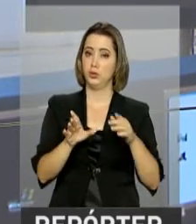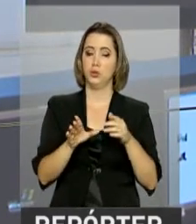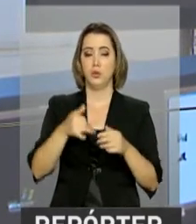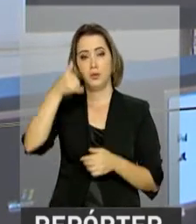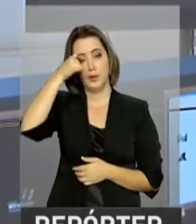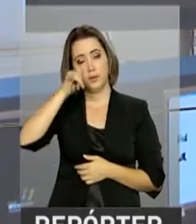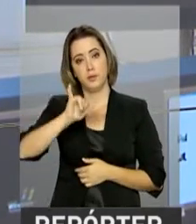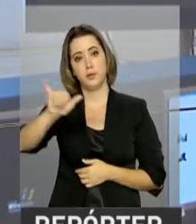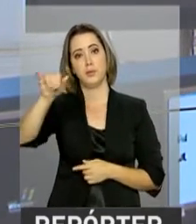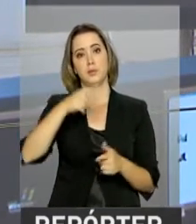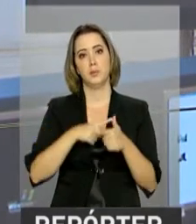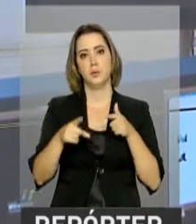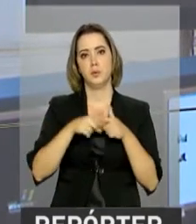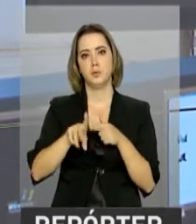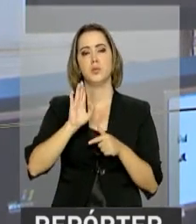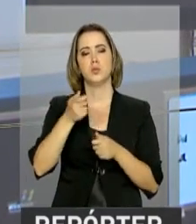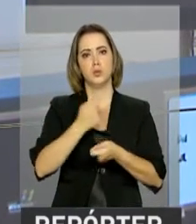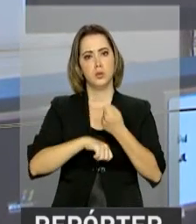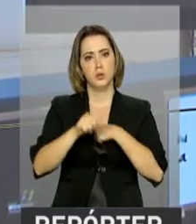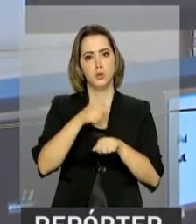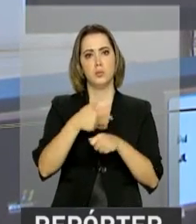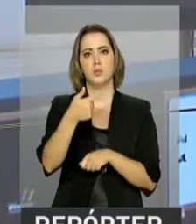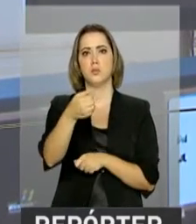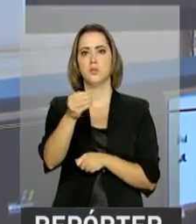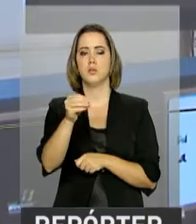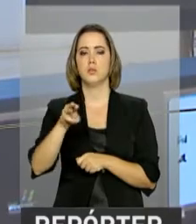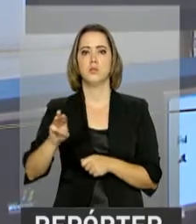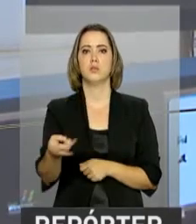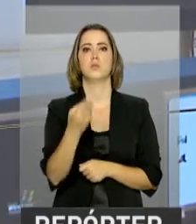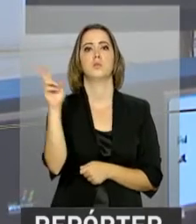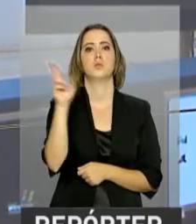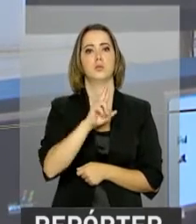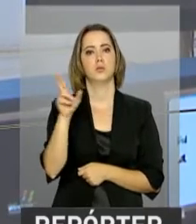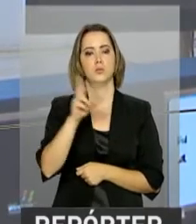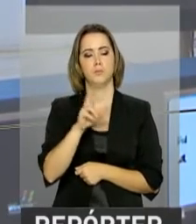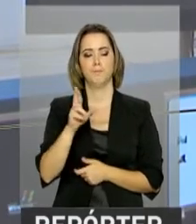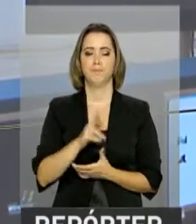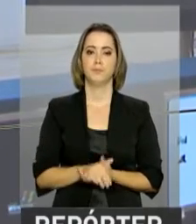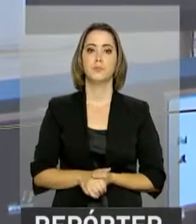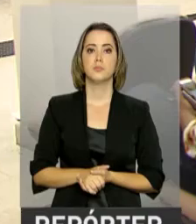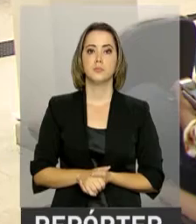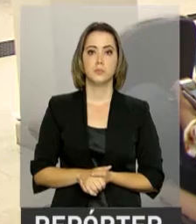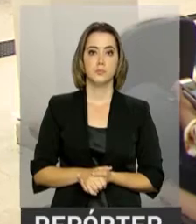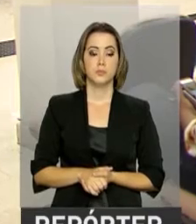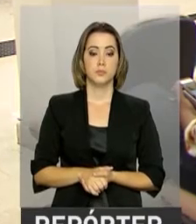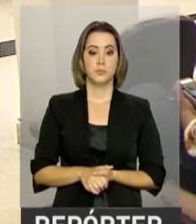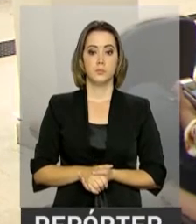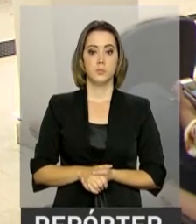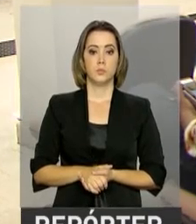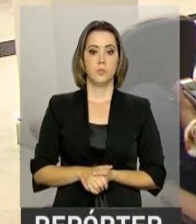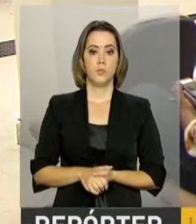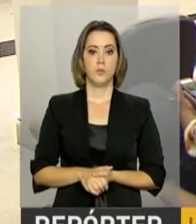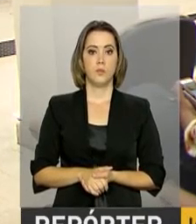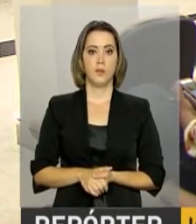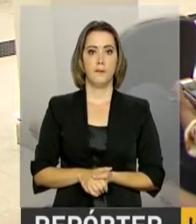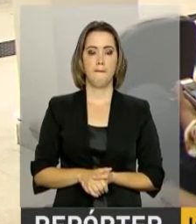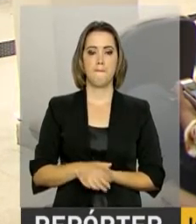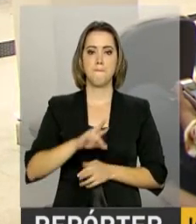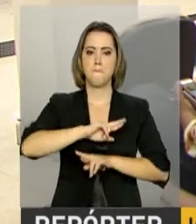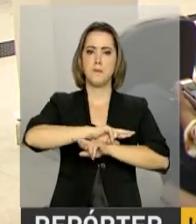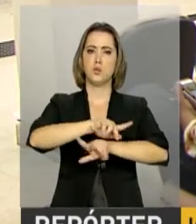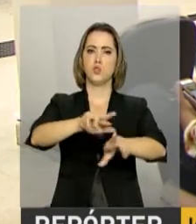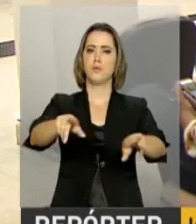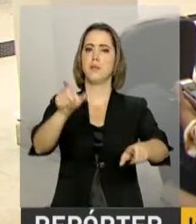governo já conseguiu economizar 700 milhões de reais para os cofres públicos 143